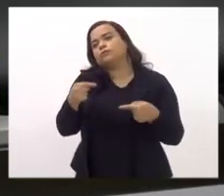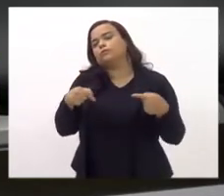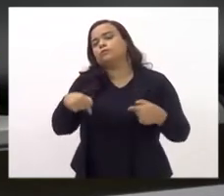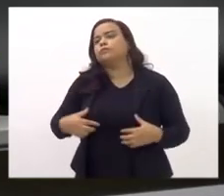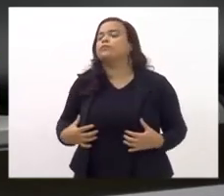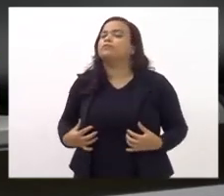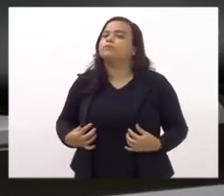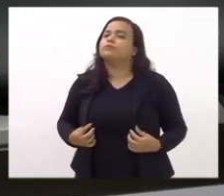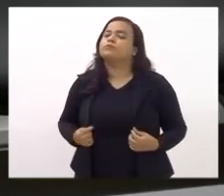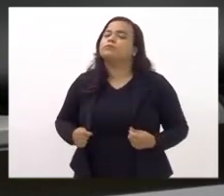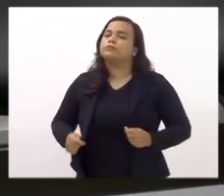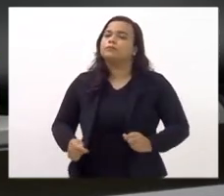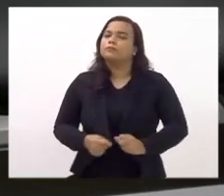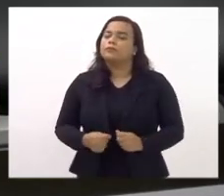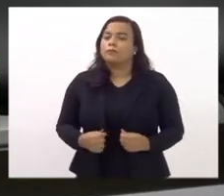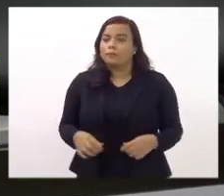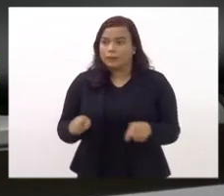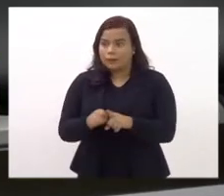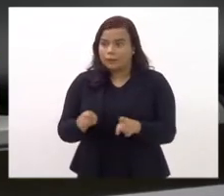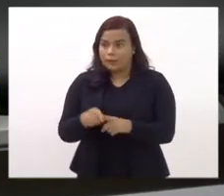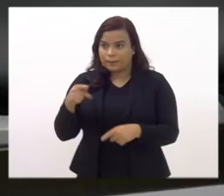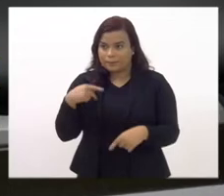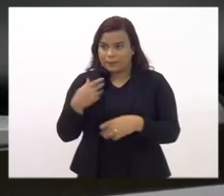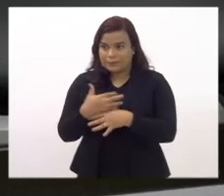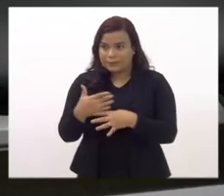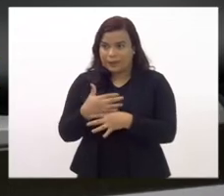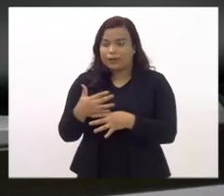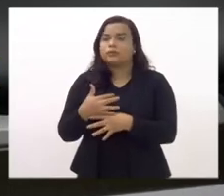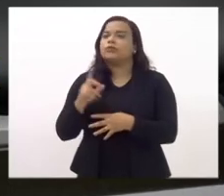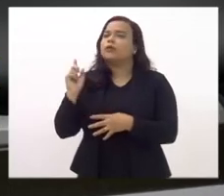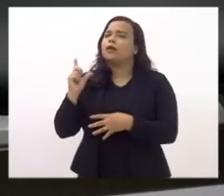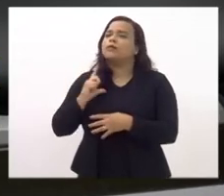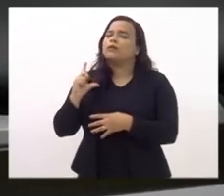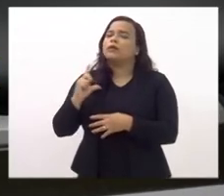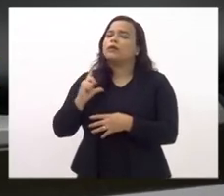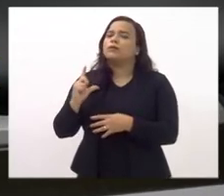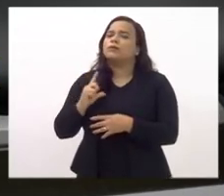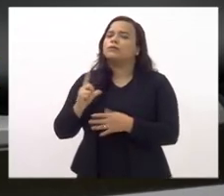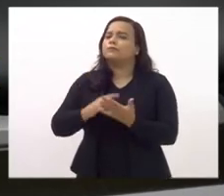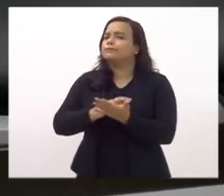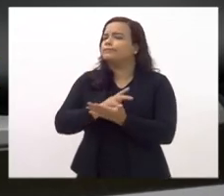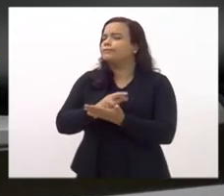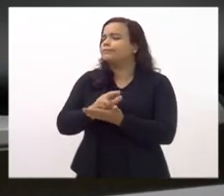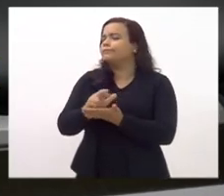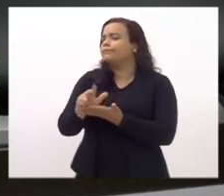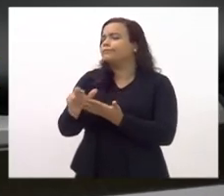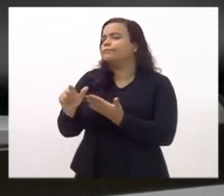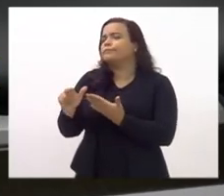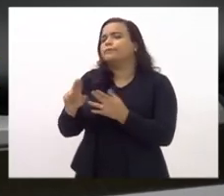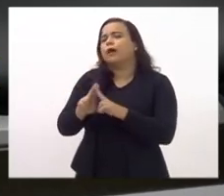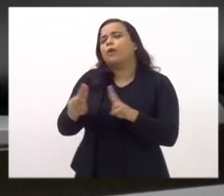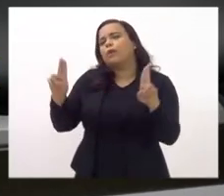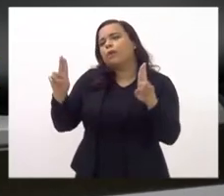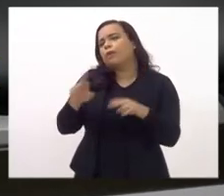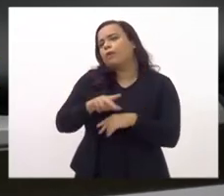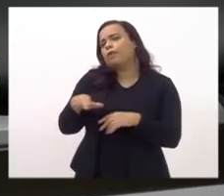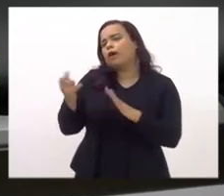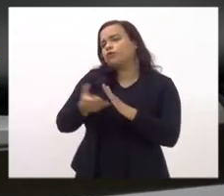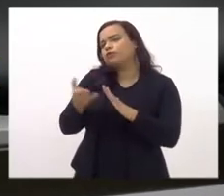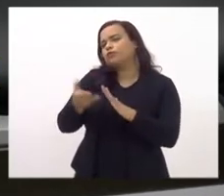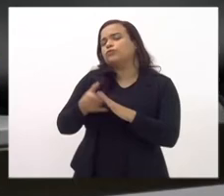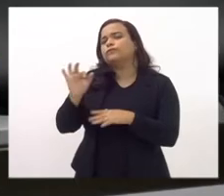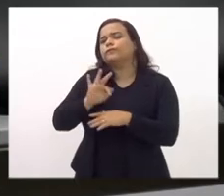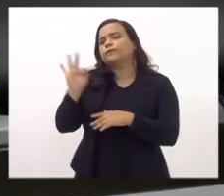né? E na minha cidade, né, a gente conta com várias universidades, né, institutos